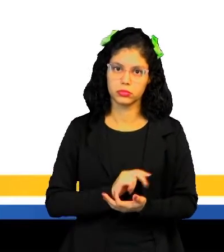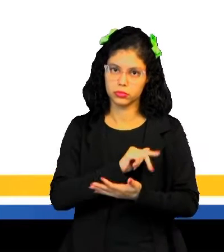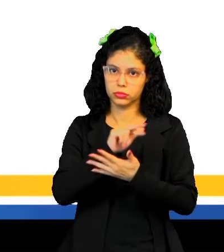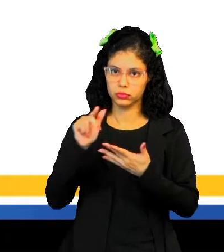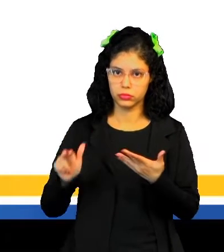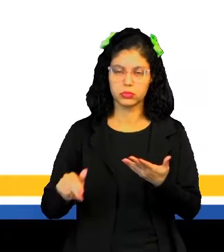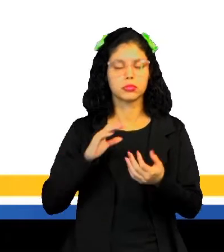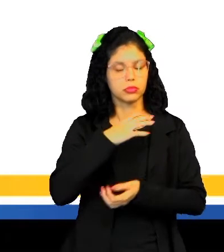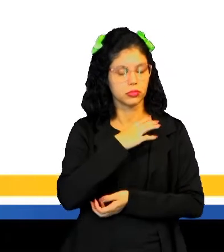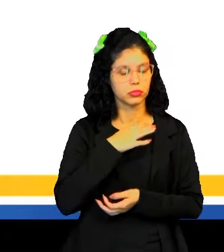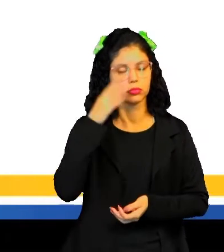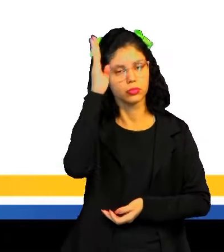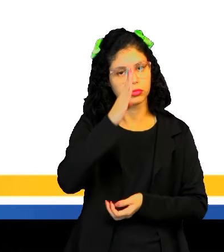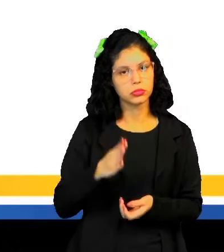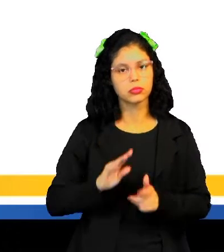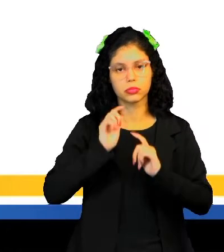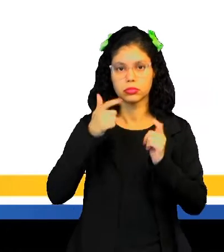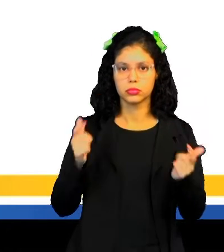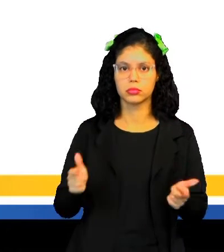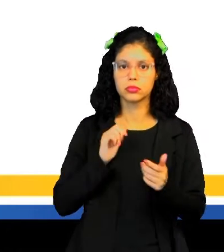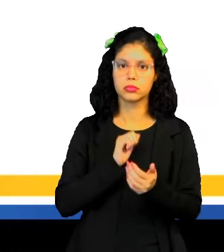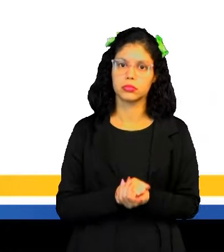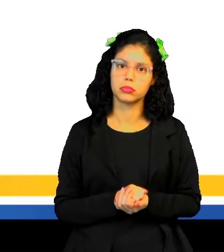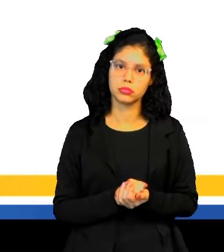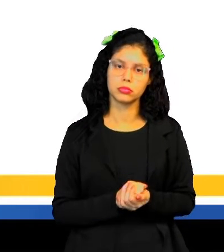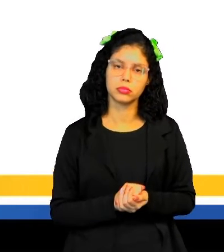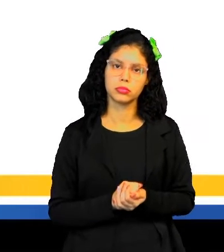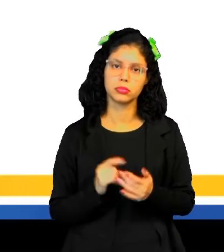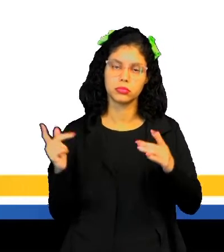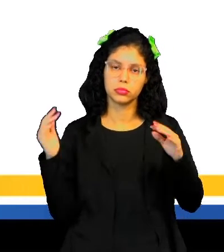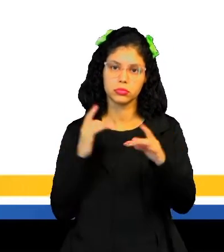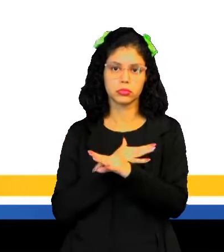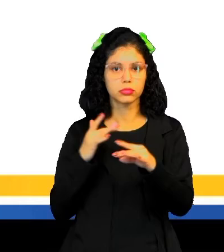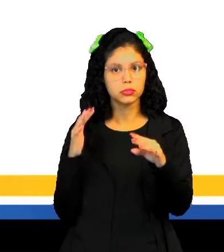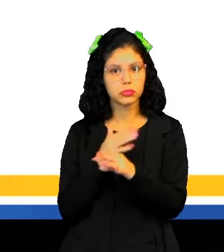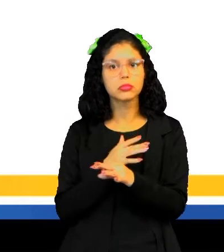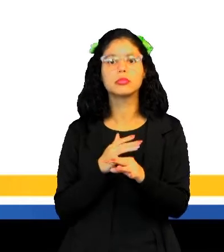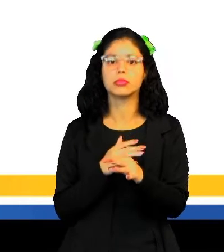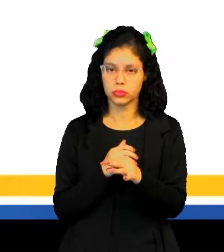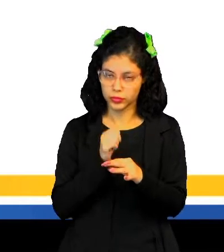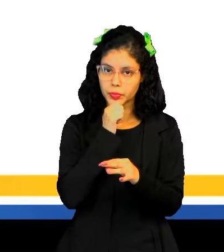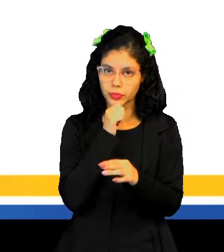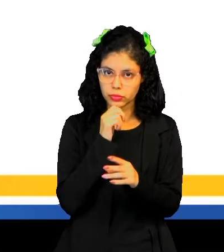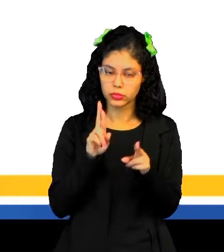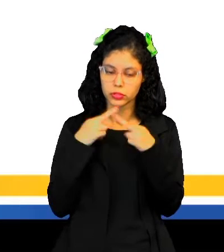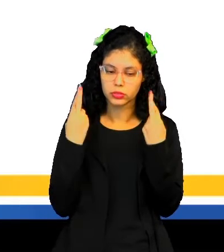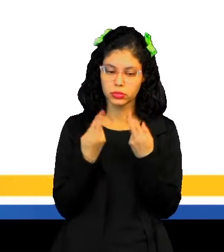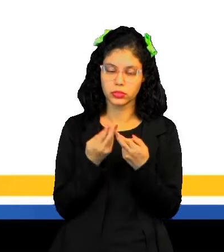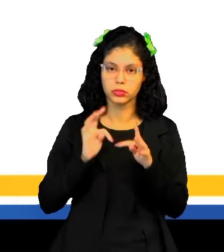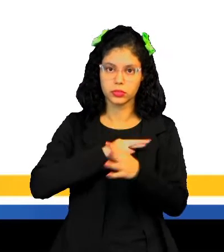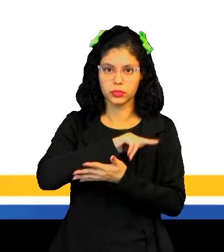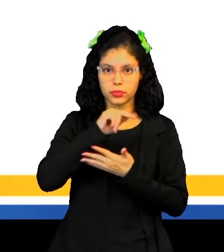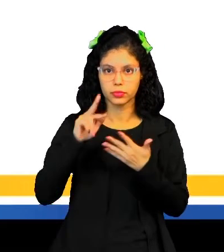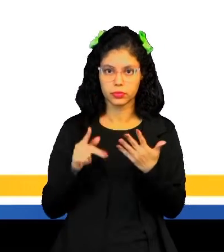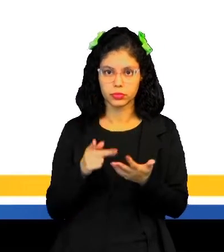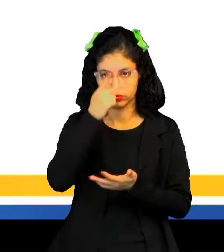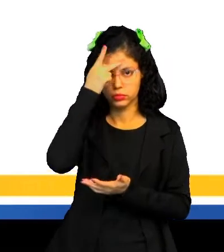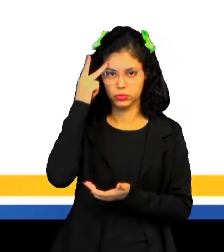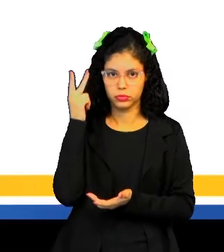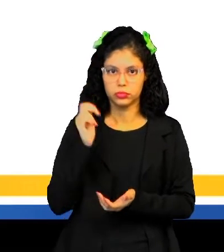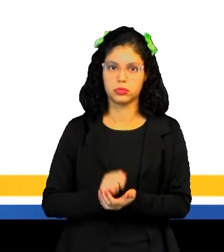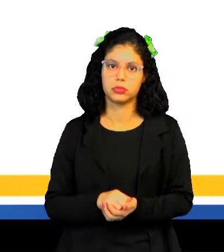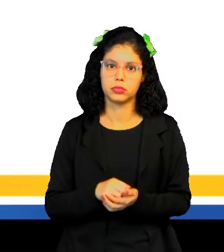várias cidades brasileiras por meio de grandes comícios em praças públicas, reunindo milhares de pessoas. Os comícios da Direta